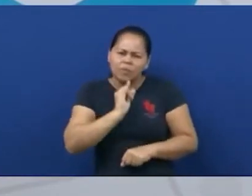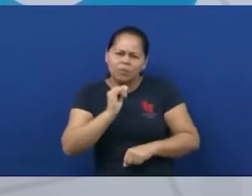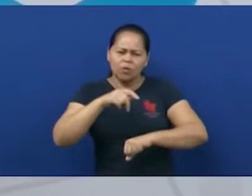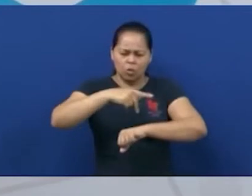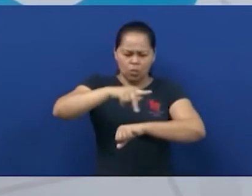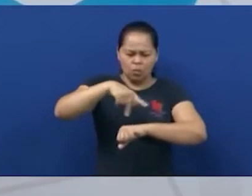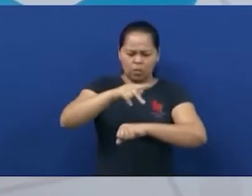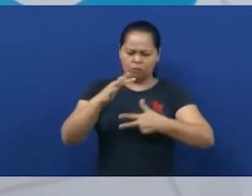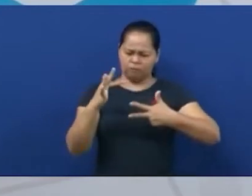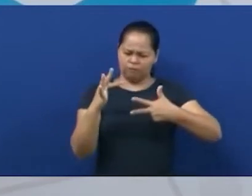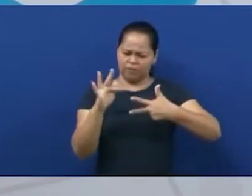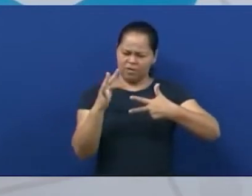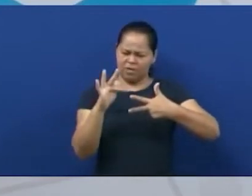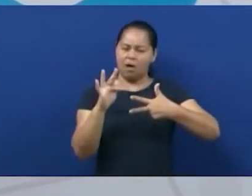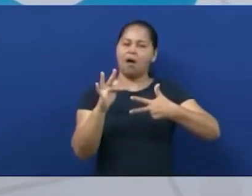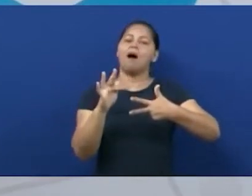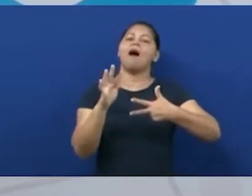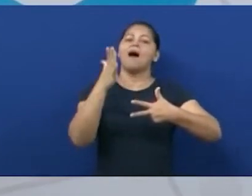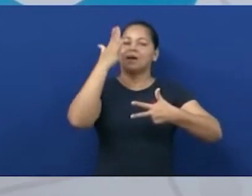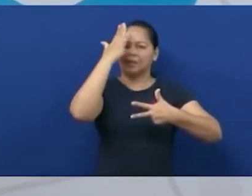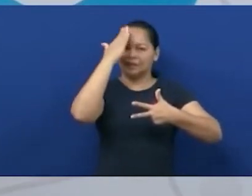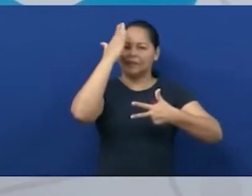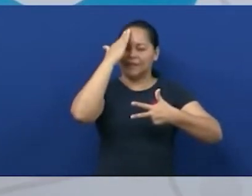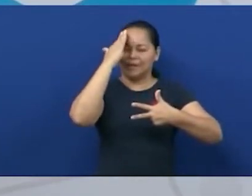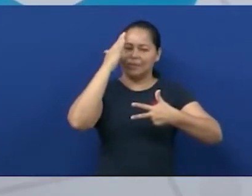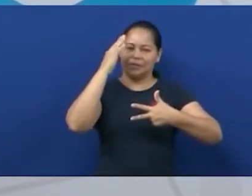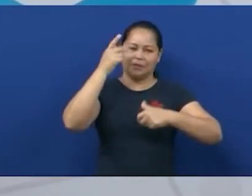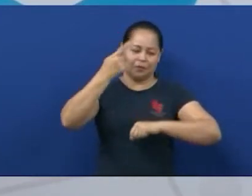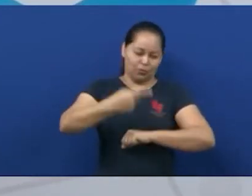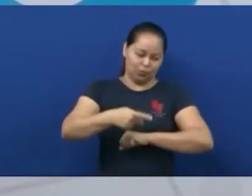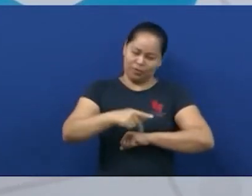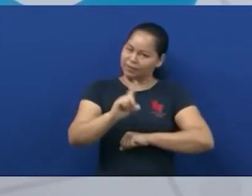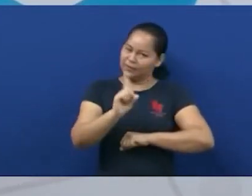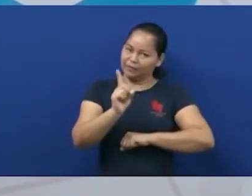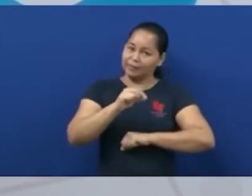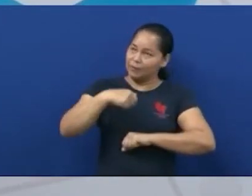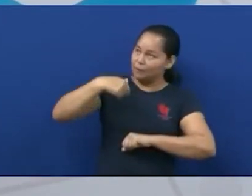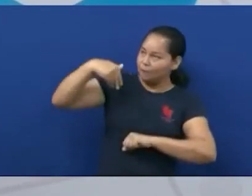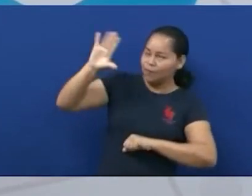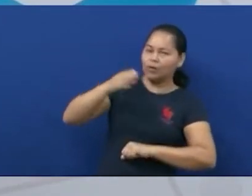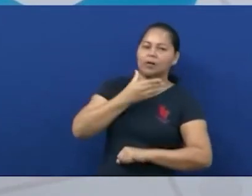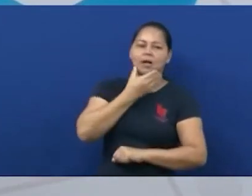temperatura Fahrenheit, tenha certeza que esse país é de língua inglesa.